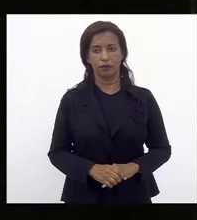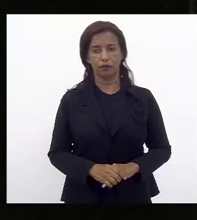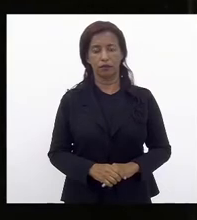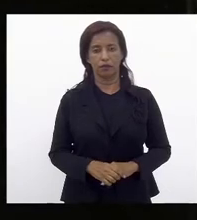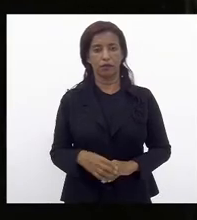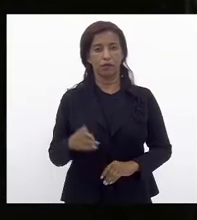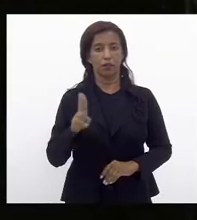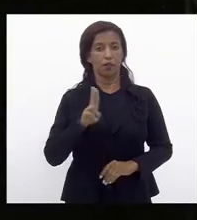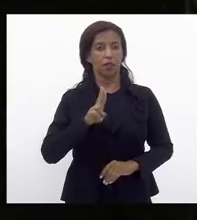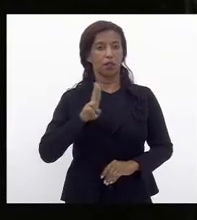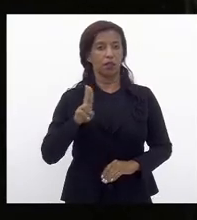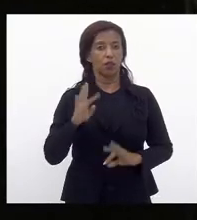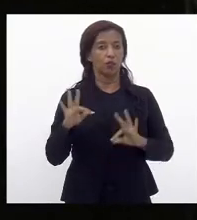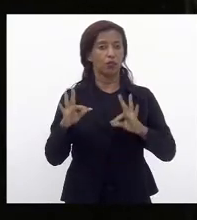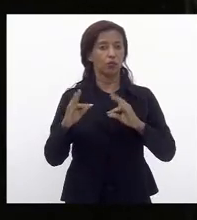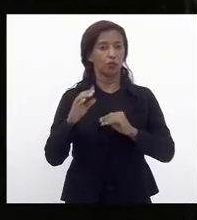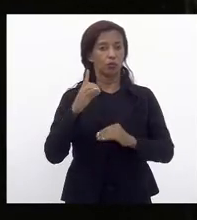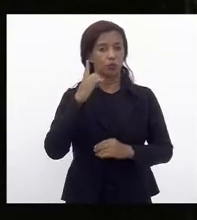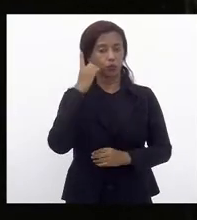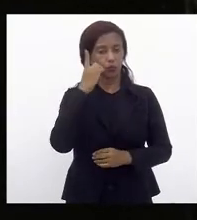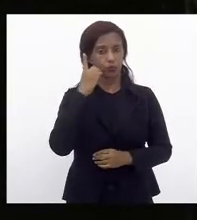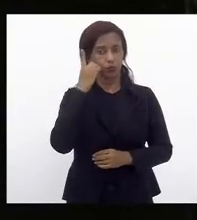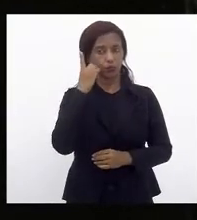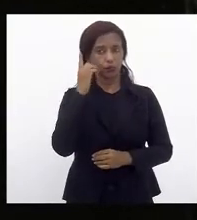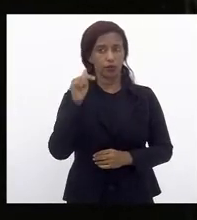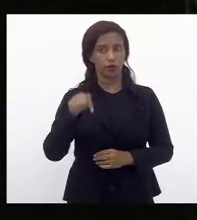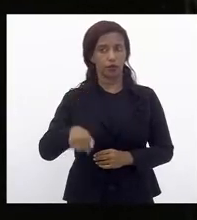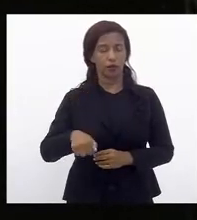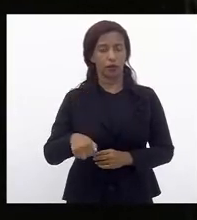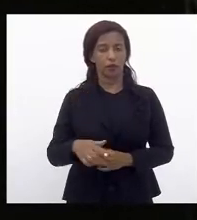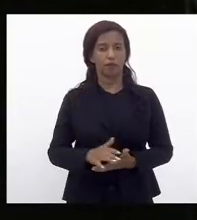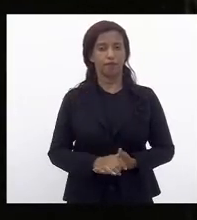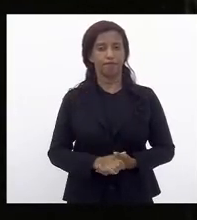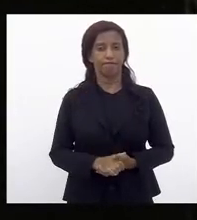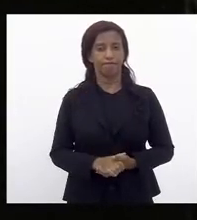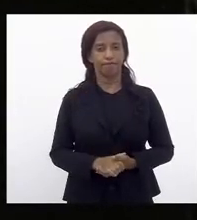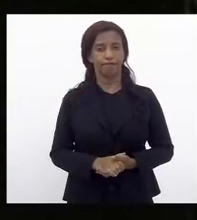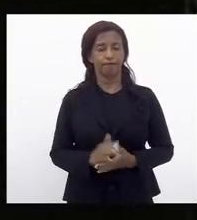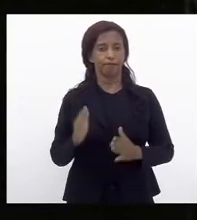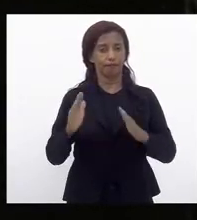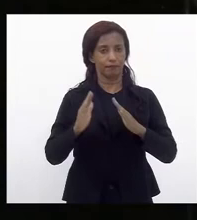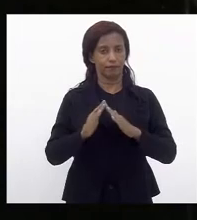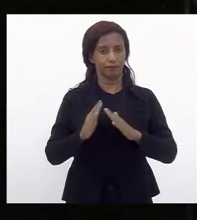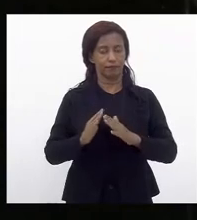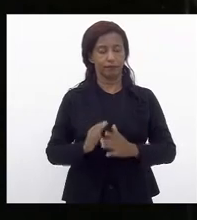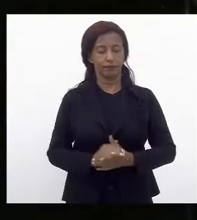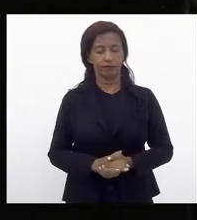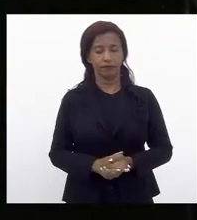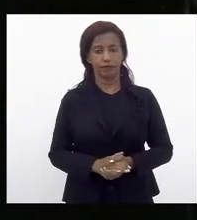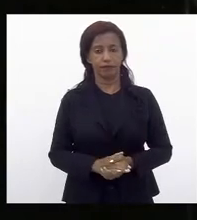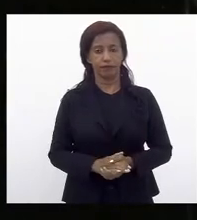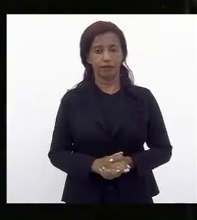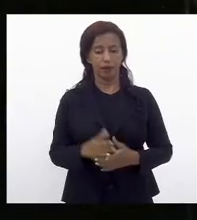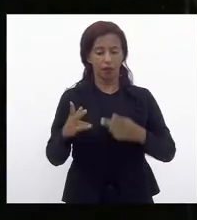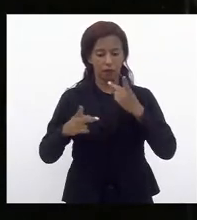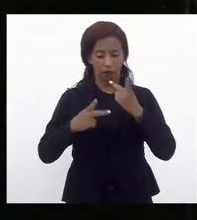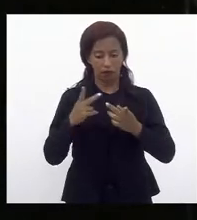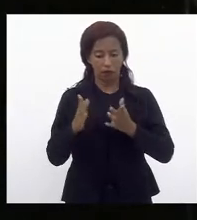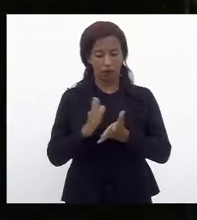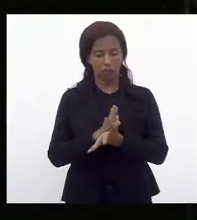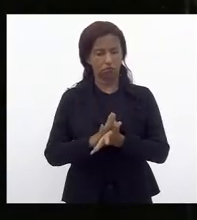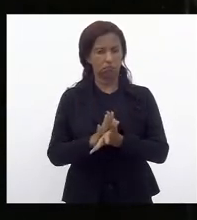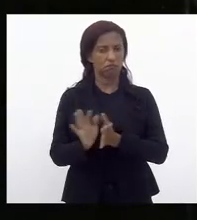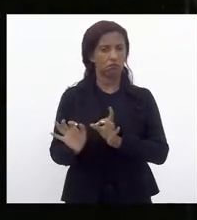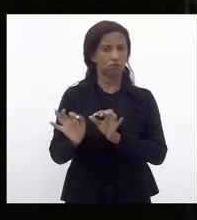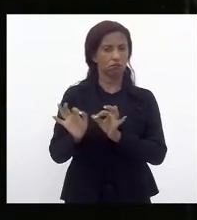nome de todas as deputadas e deputados aqui presentes, deputados dessa casa. Falar que nada mais